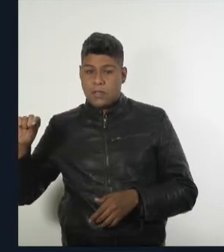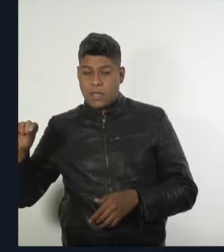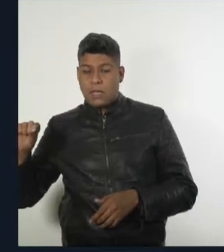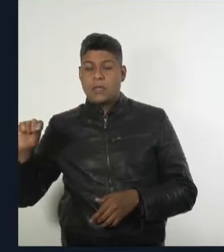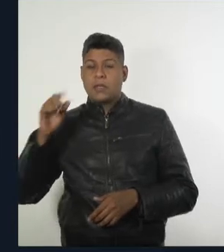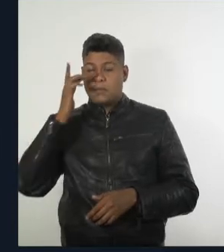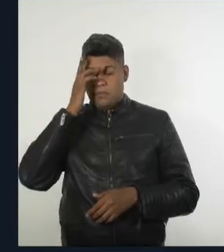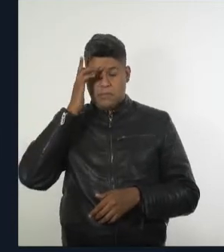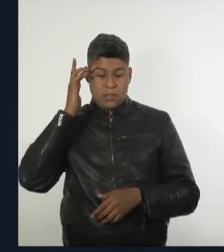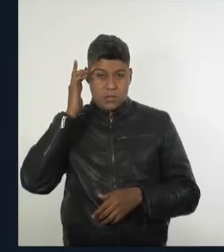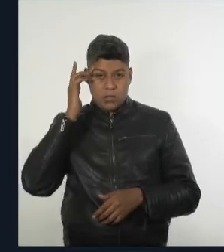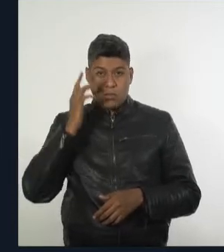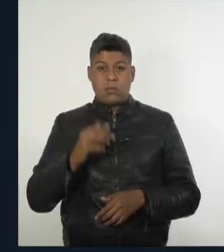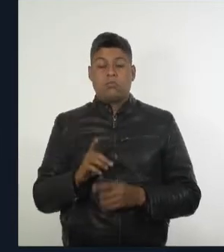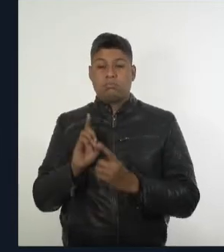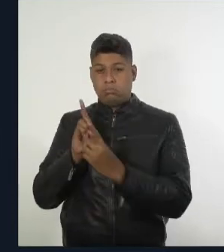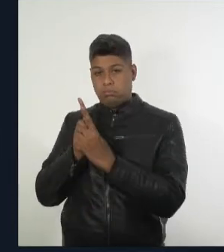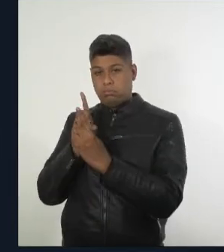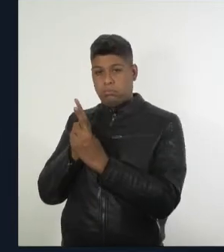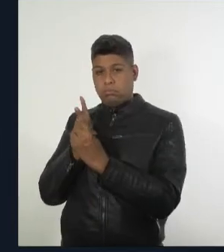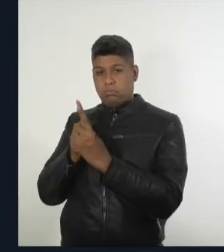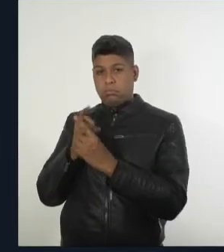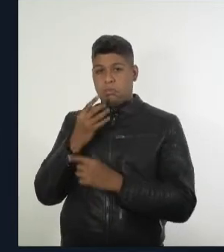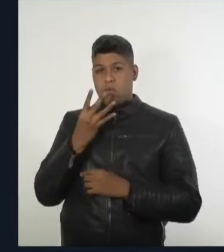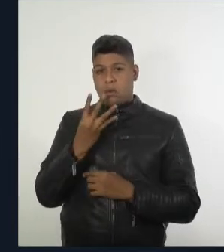2.966 ações, abordamos